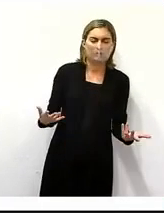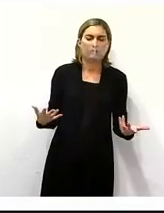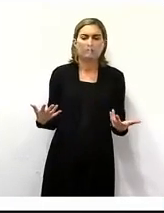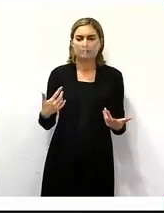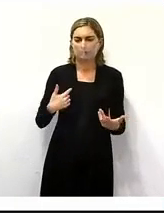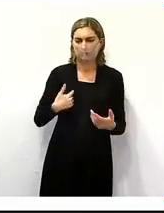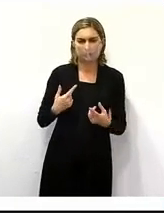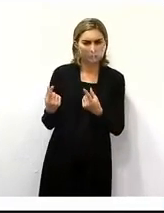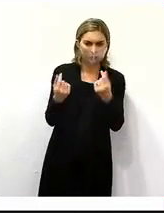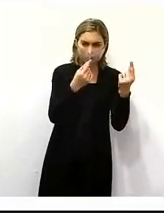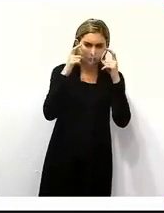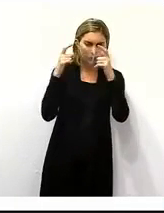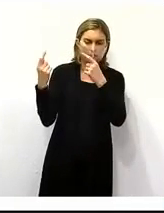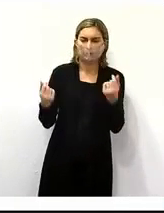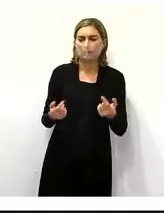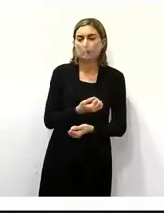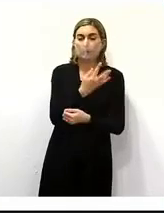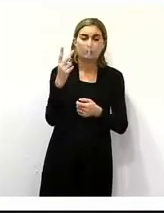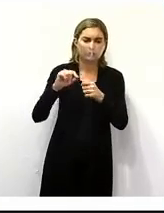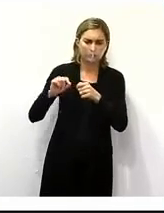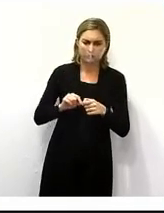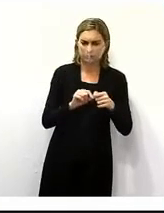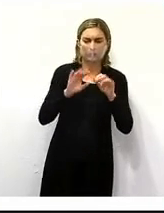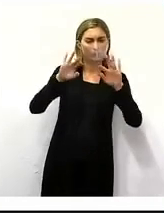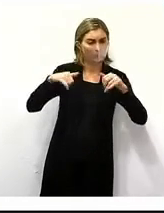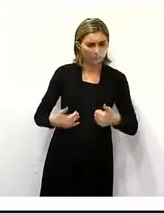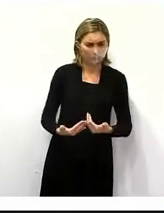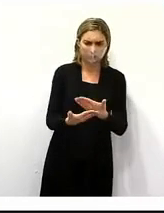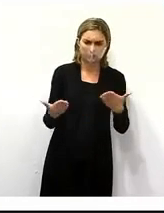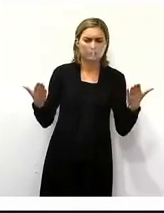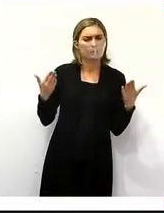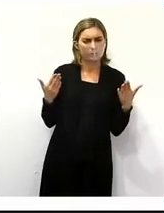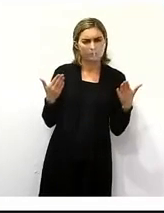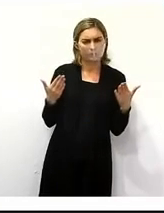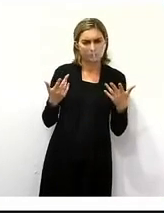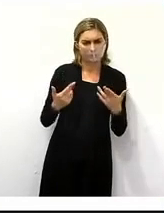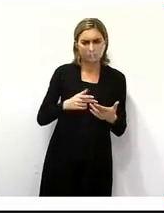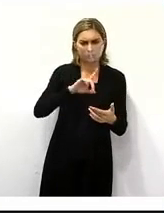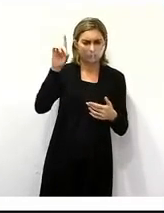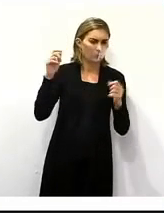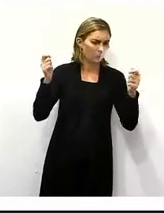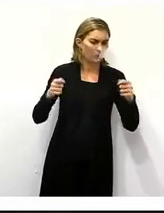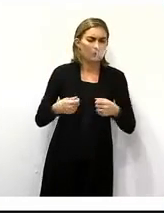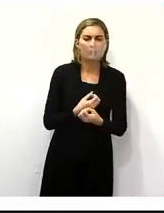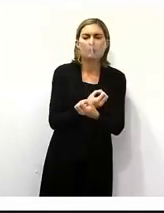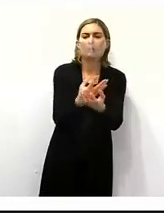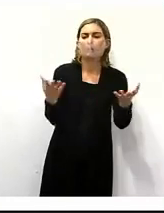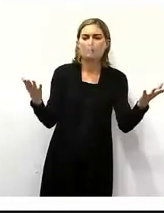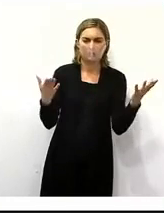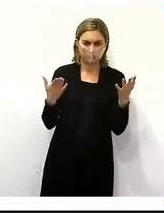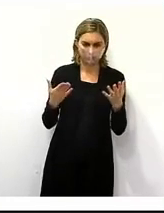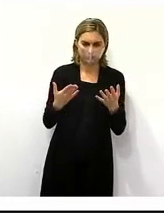ávidos de lucro. E enquanto lhes fazes bem, são inteiramente teus. Oferecem-te o